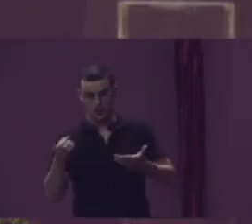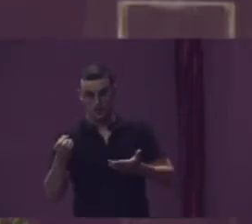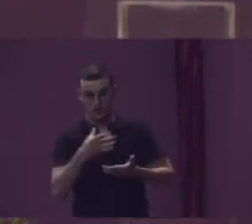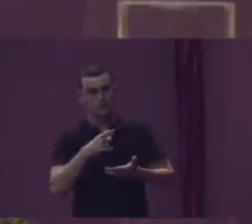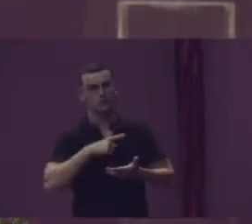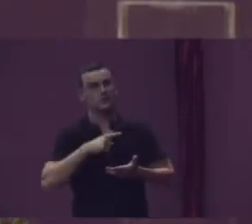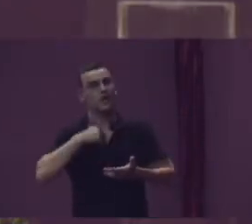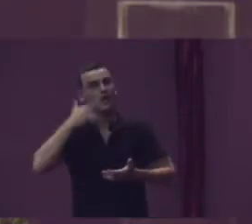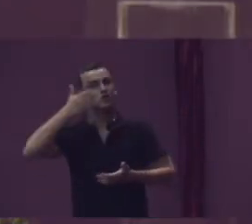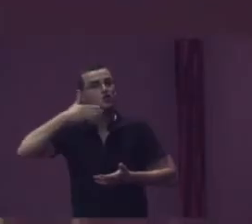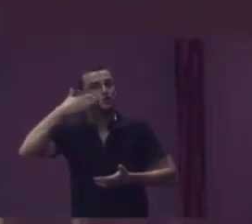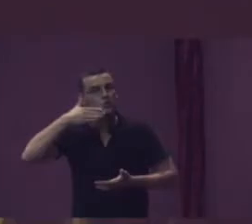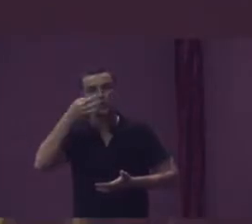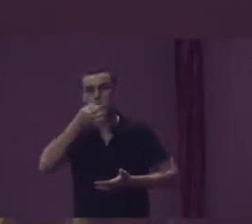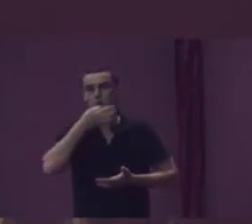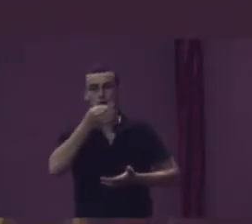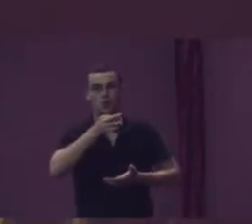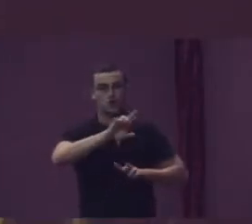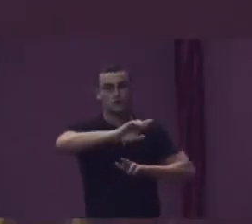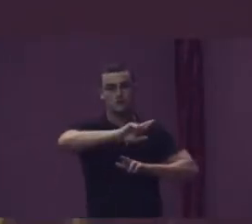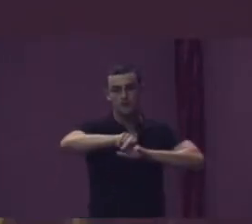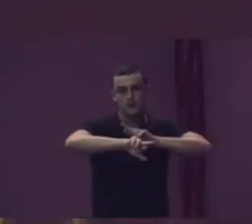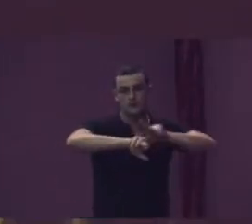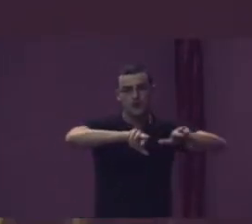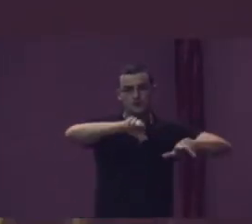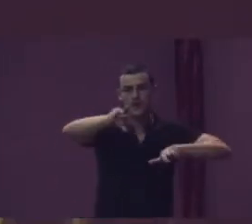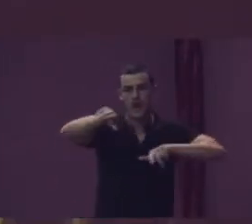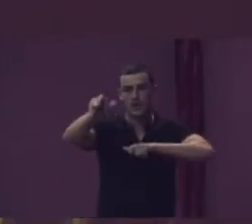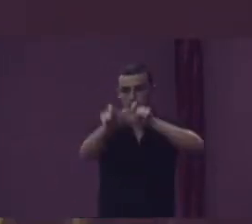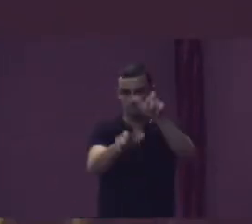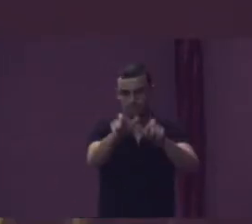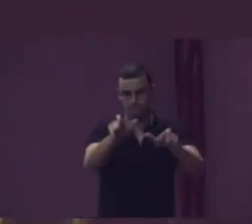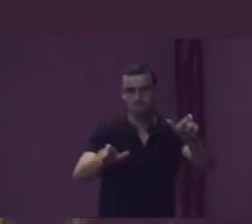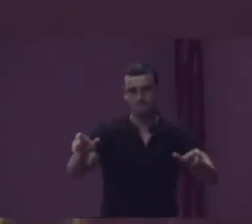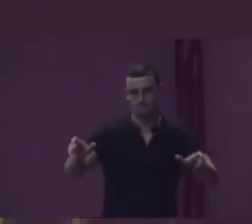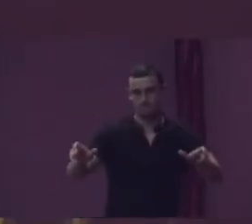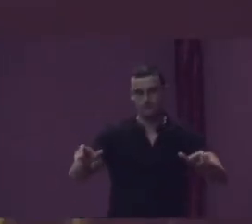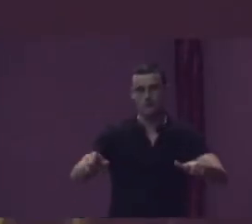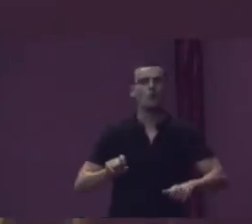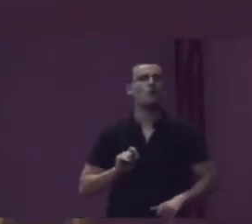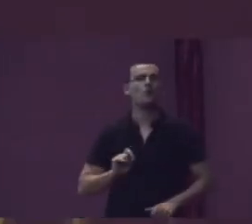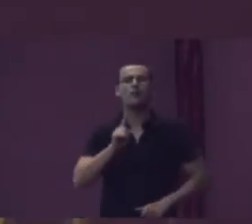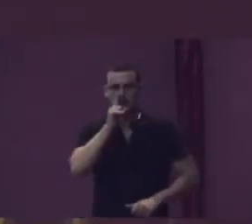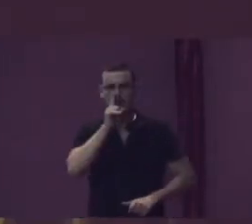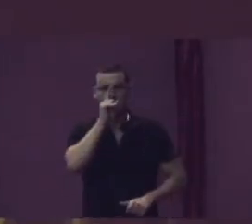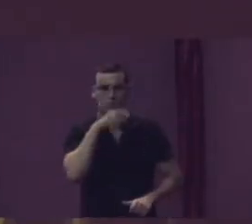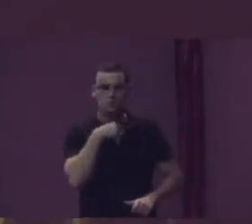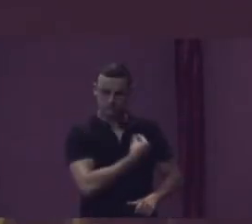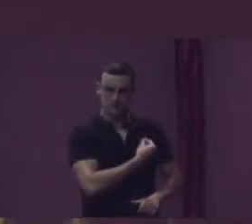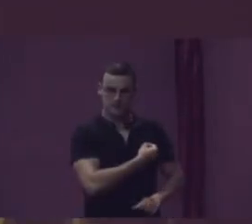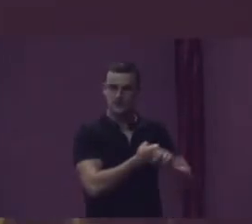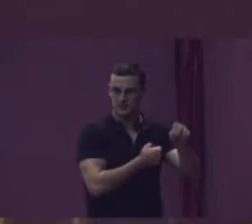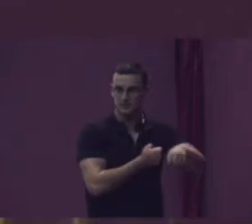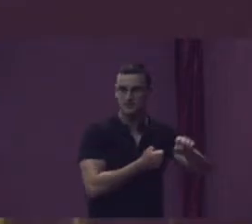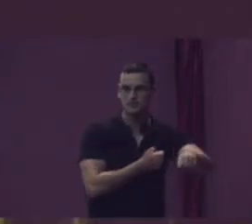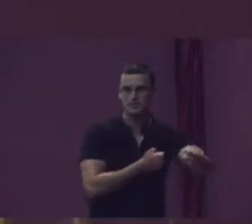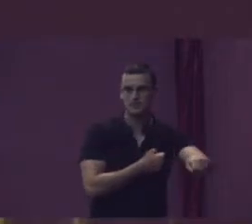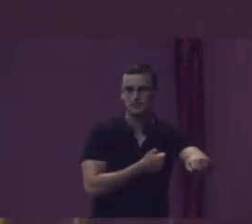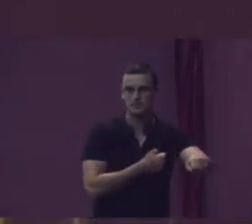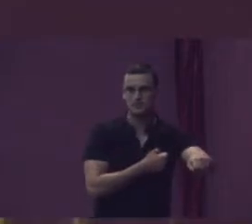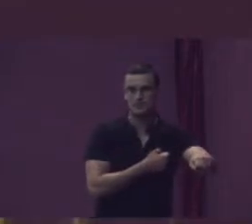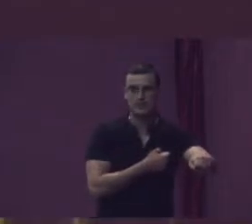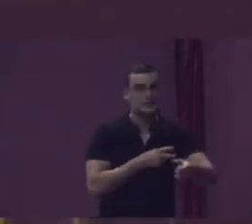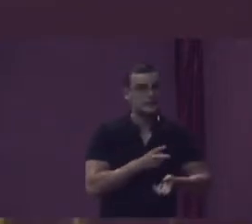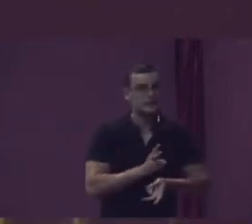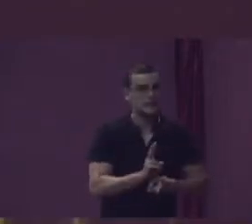atores do parto, né? A gente bem viu, desde ontem nas mesas também, como que o risco está presente nessa gestão.